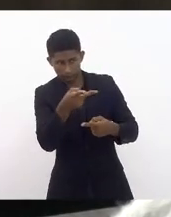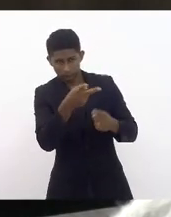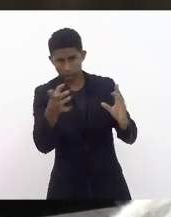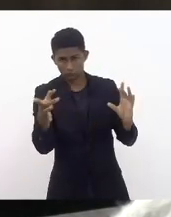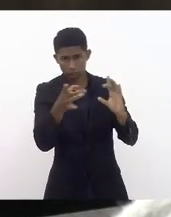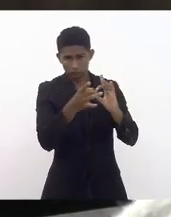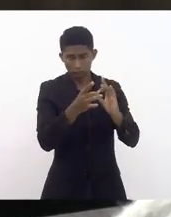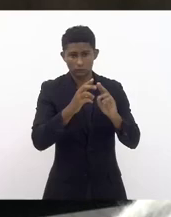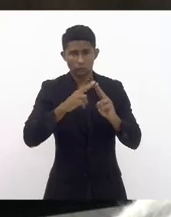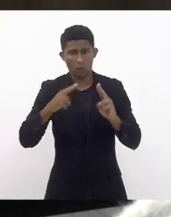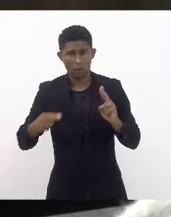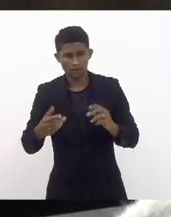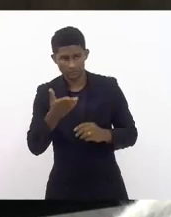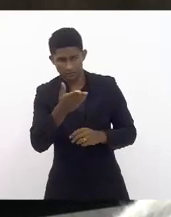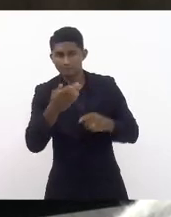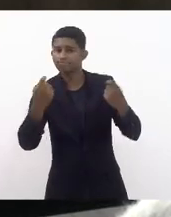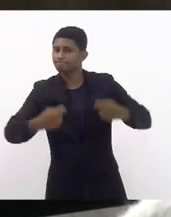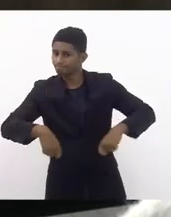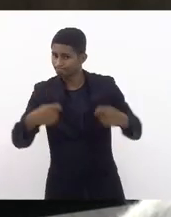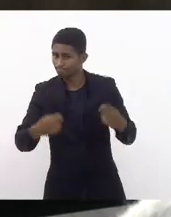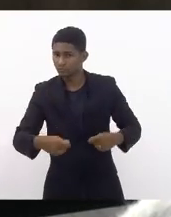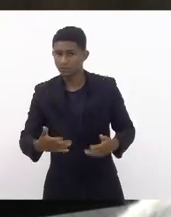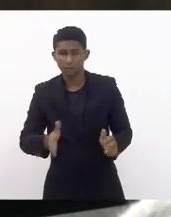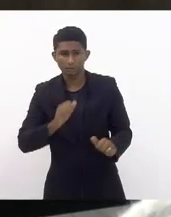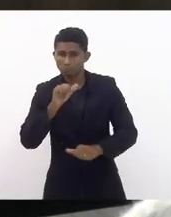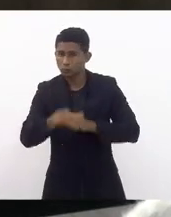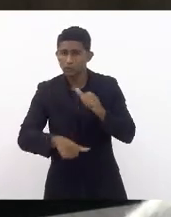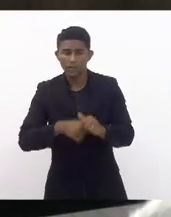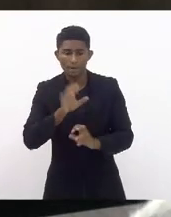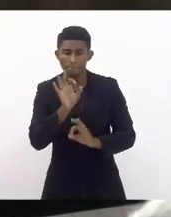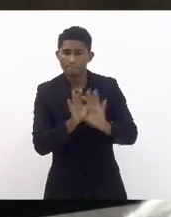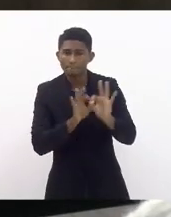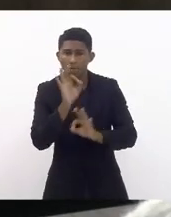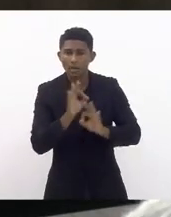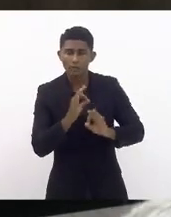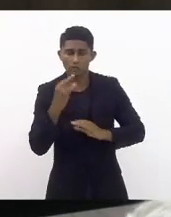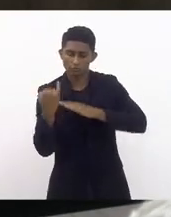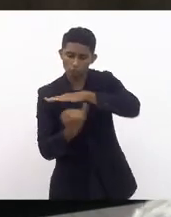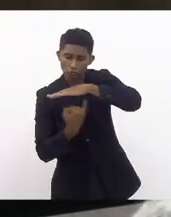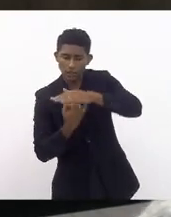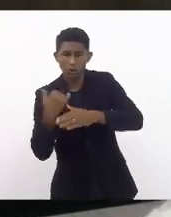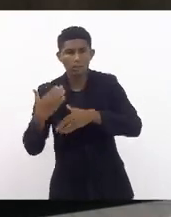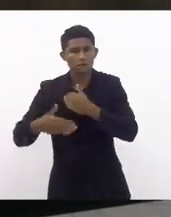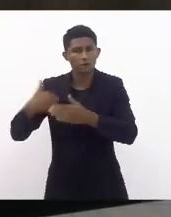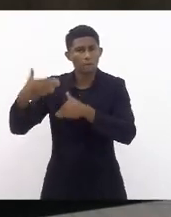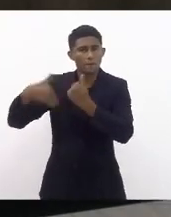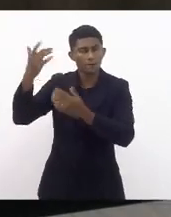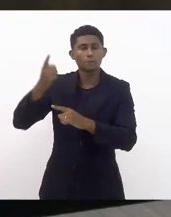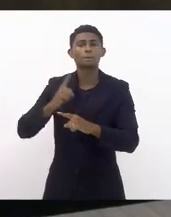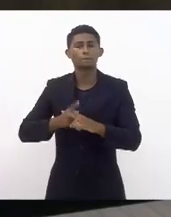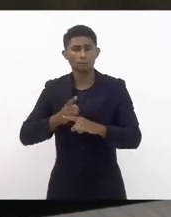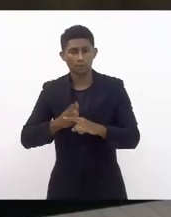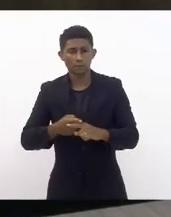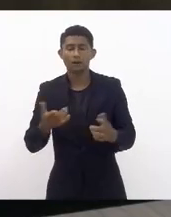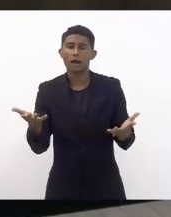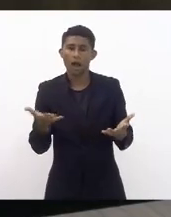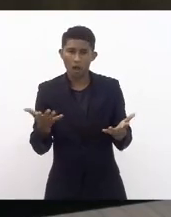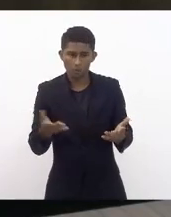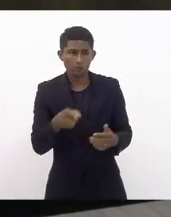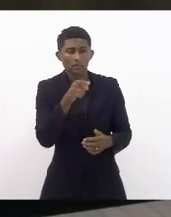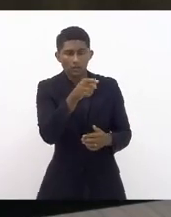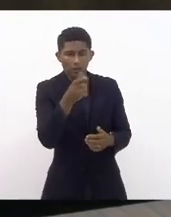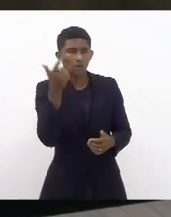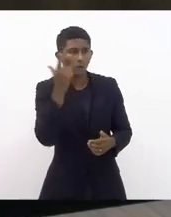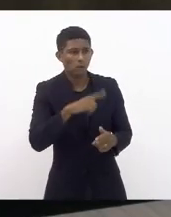vai ter que atualizar o seu plano de desenvolvimento institucional, prevendo o crescimento e o